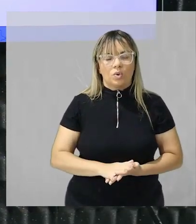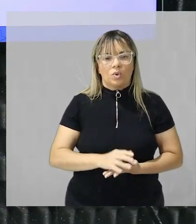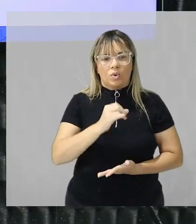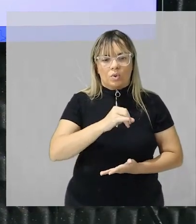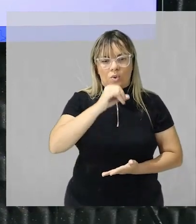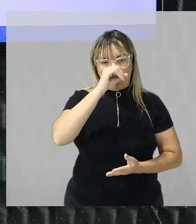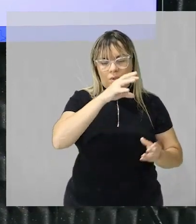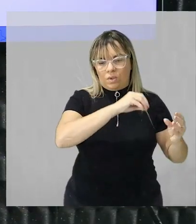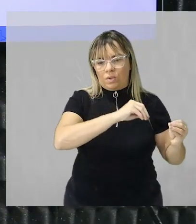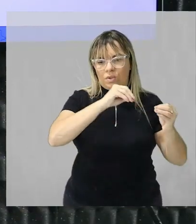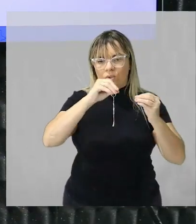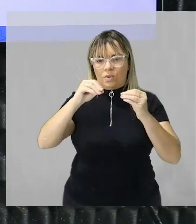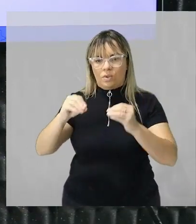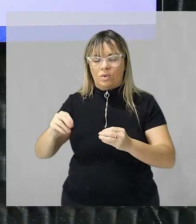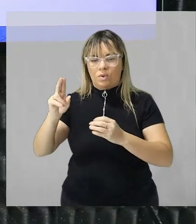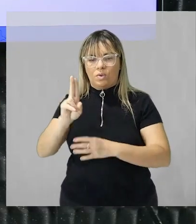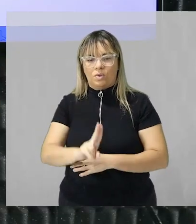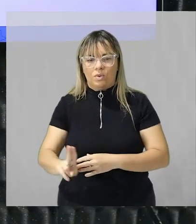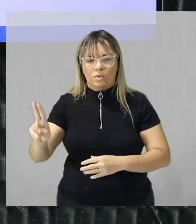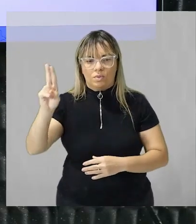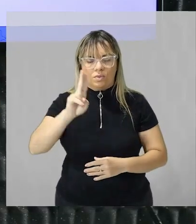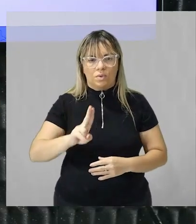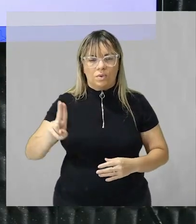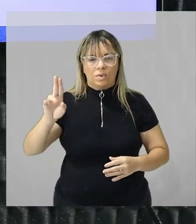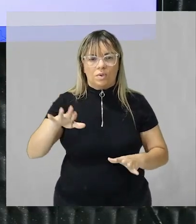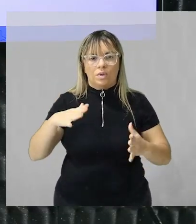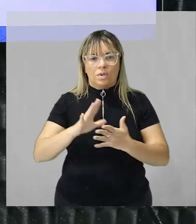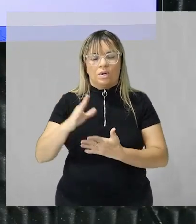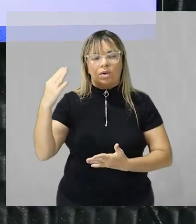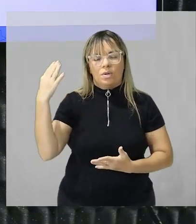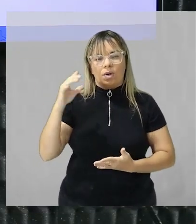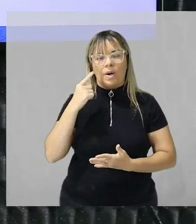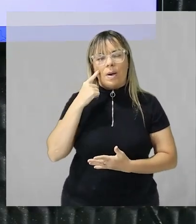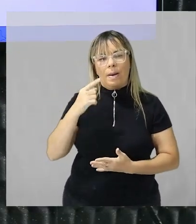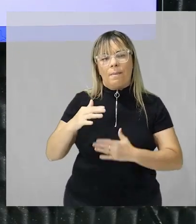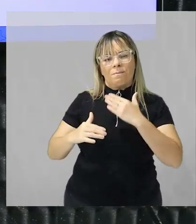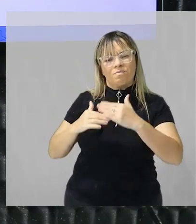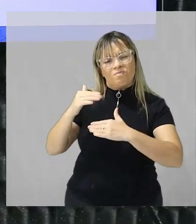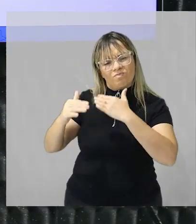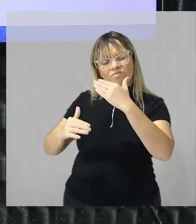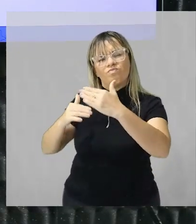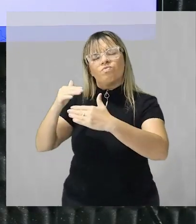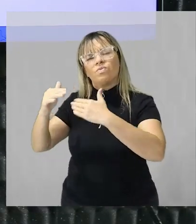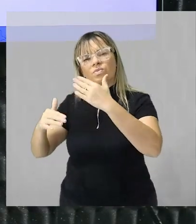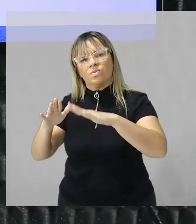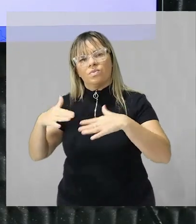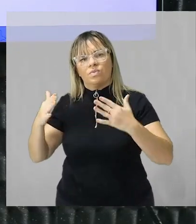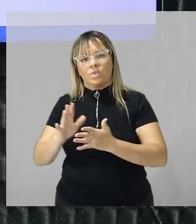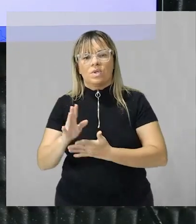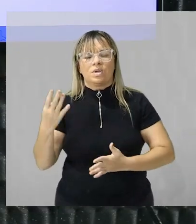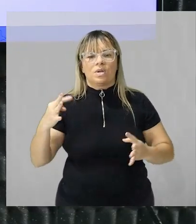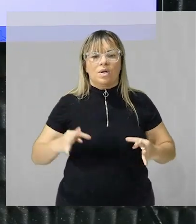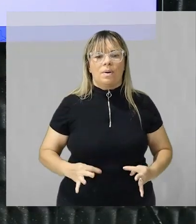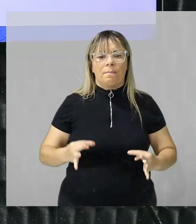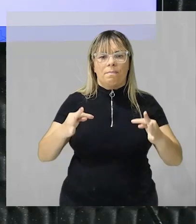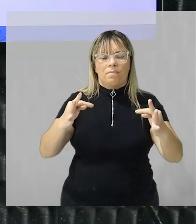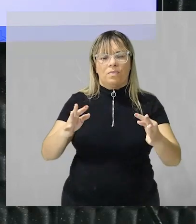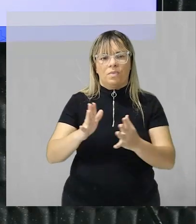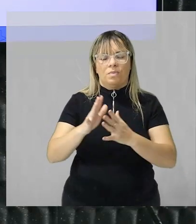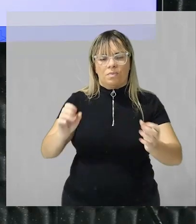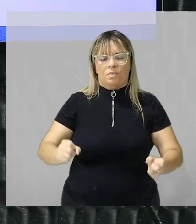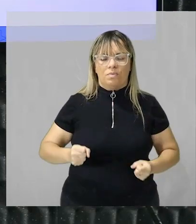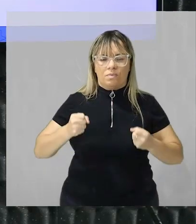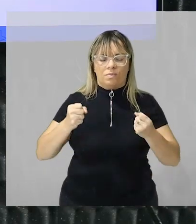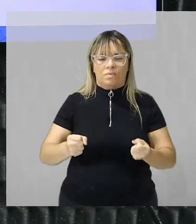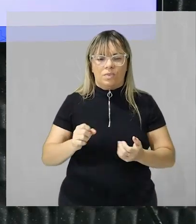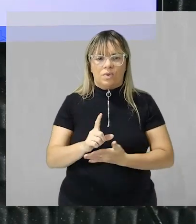né, de animais suínos. Então, veja que a ciência ela avançou bastante. O avanço da biotecnologia